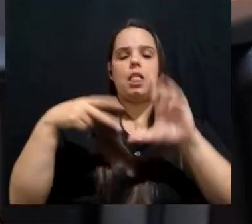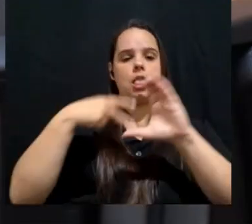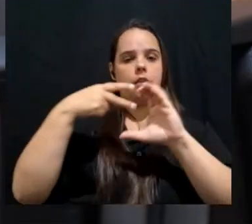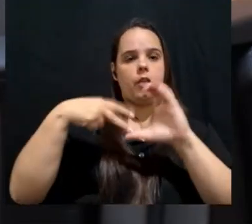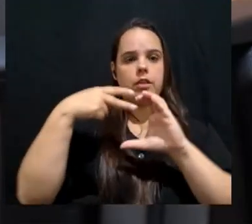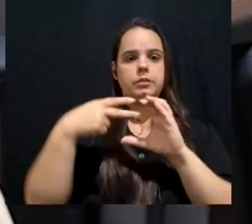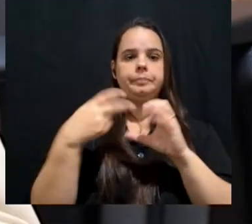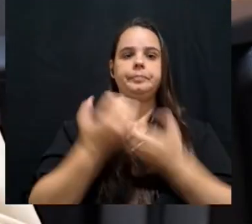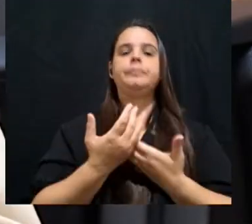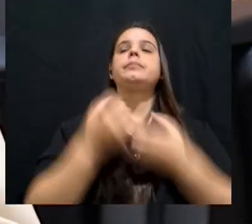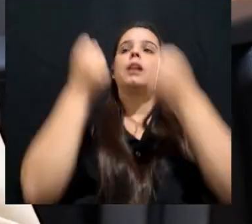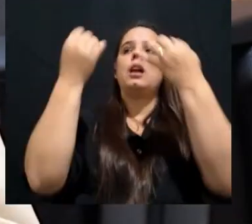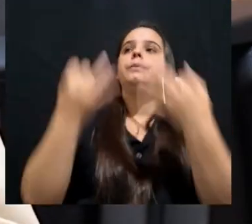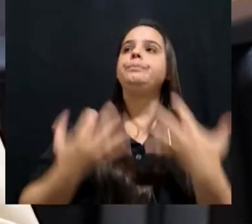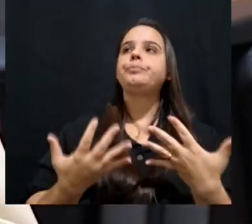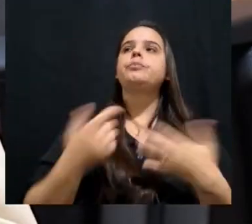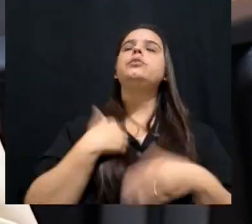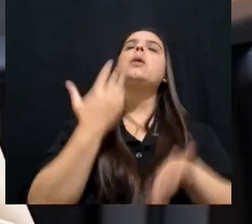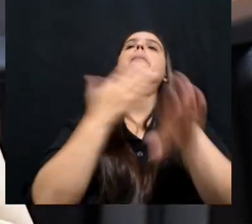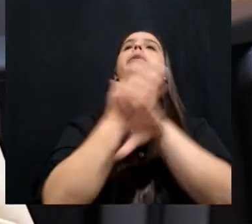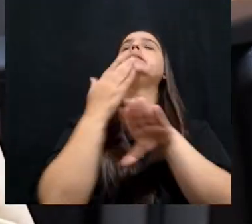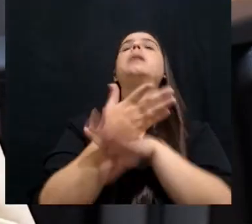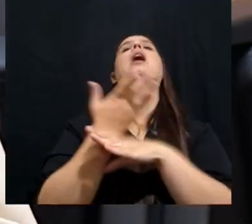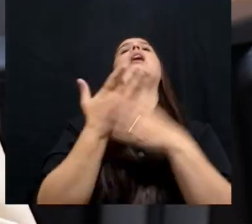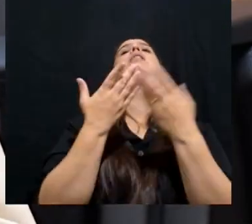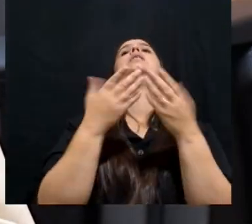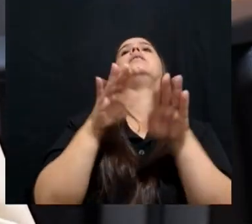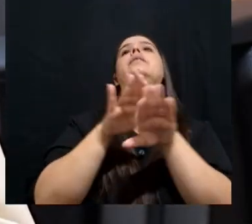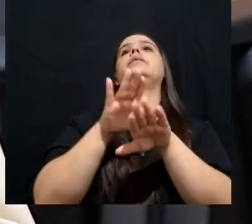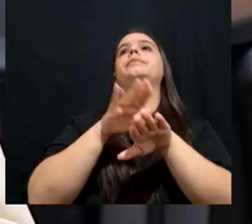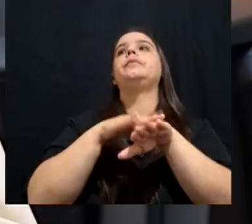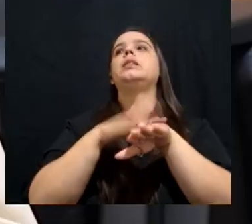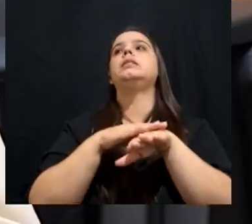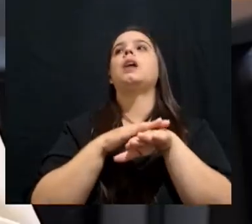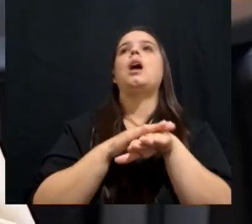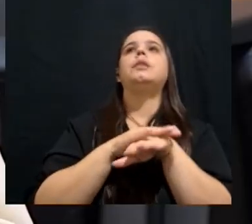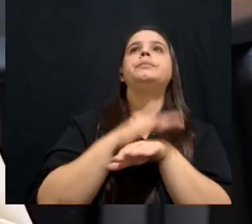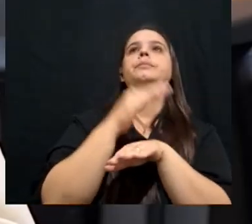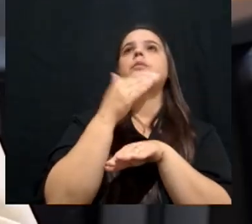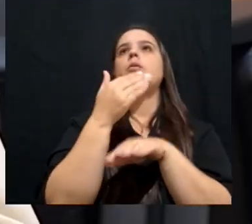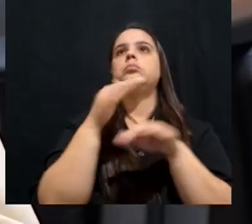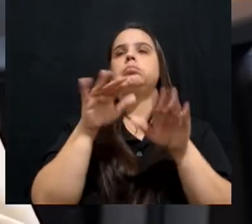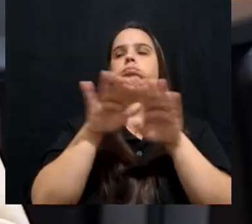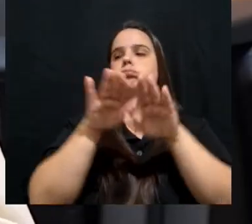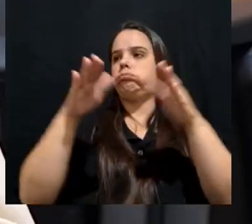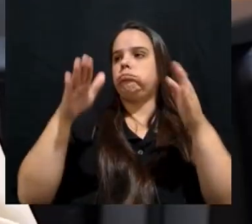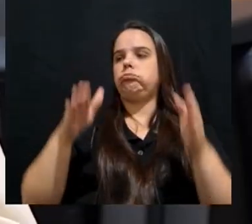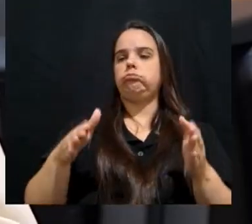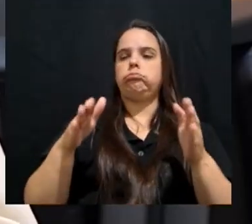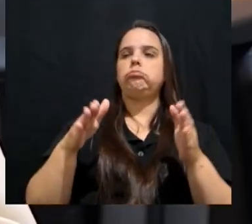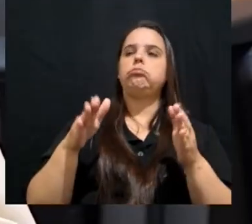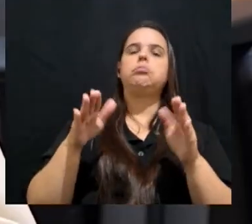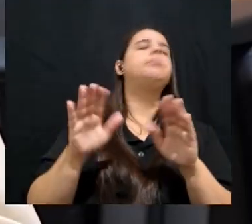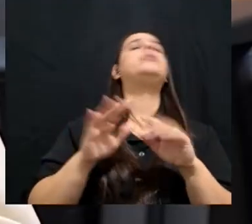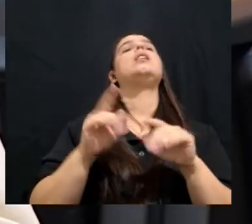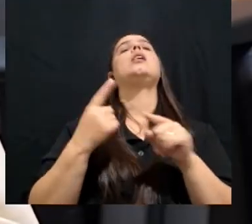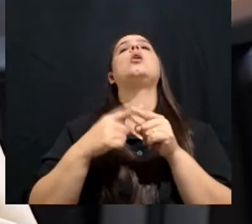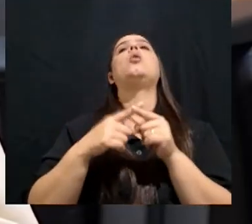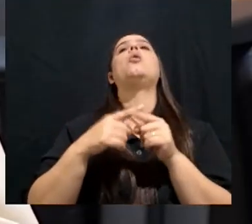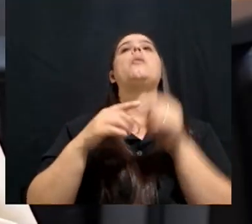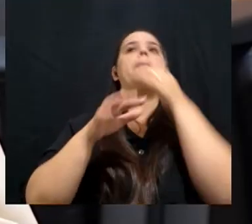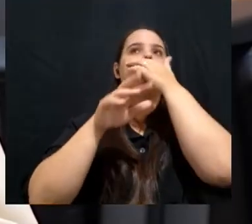tive a oportunidade de participar de um jantar com os prefeitos da RMC, né, comandada pelo prefeito Dário, que ele é o